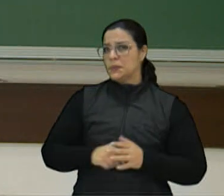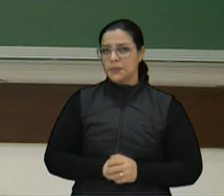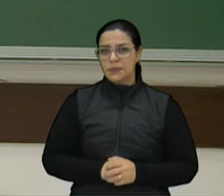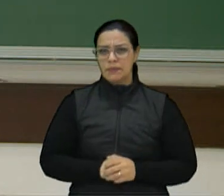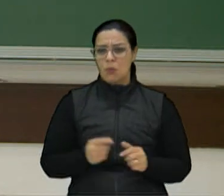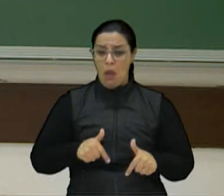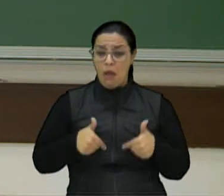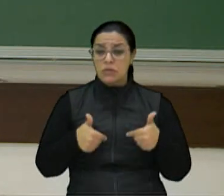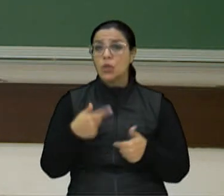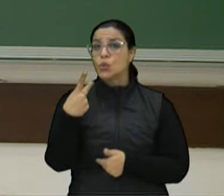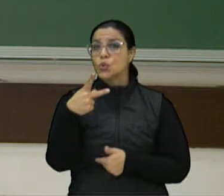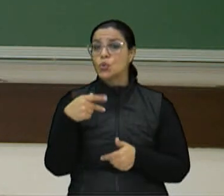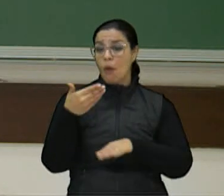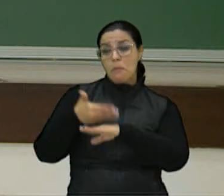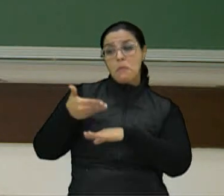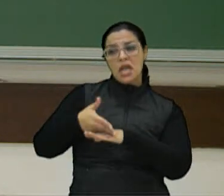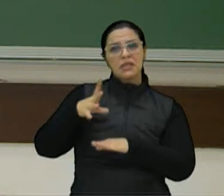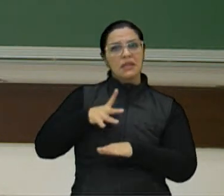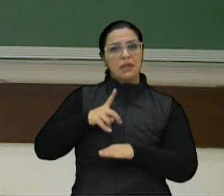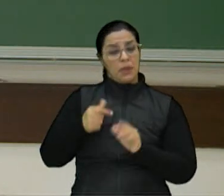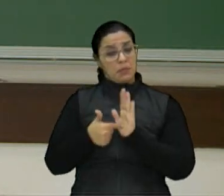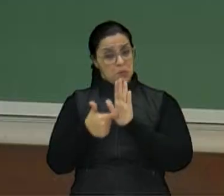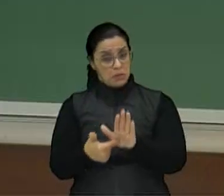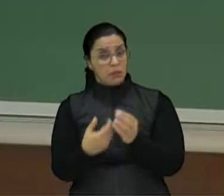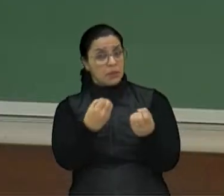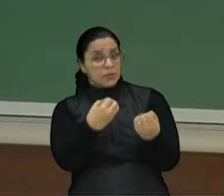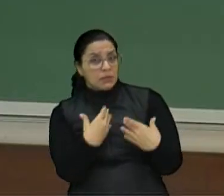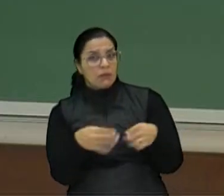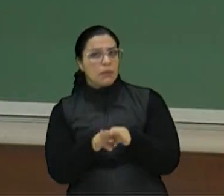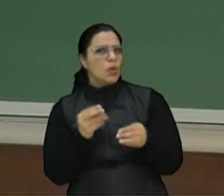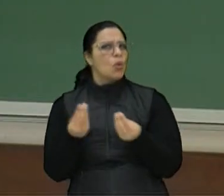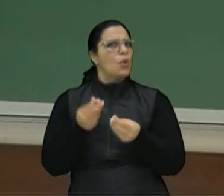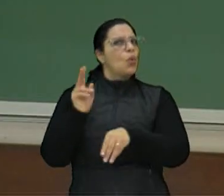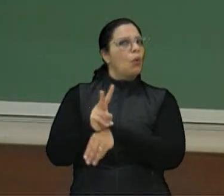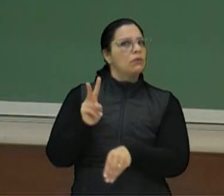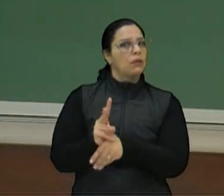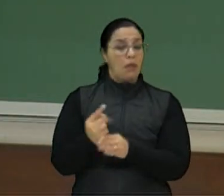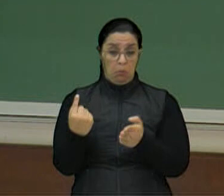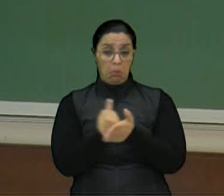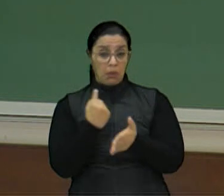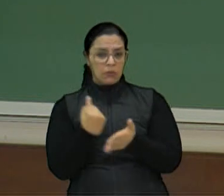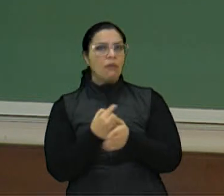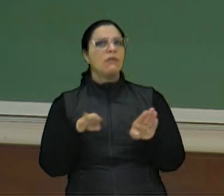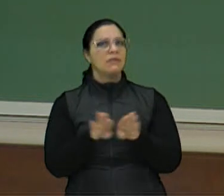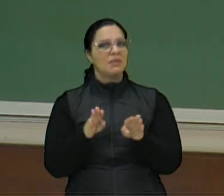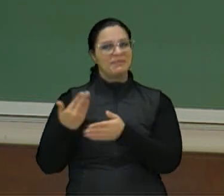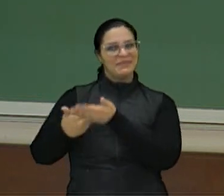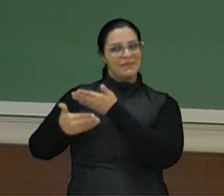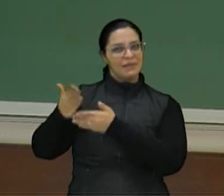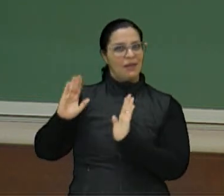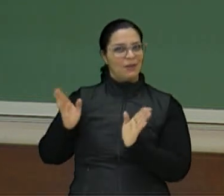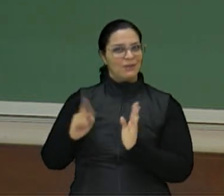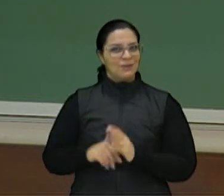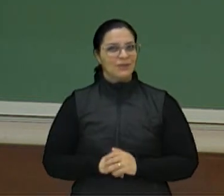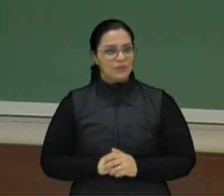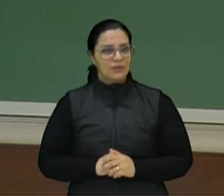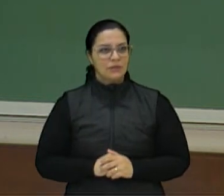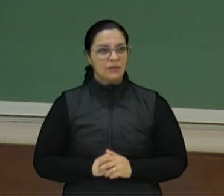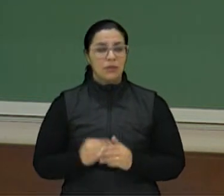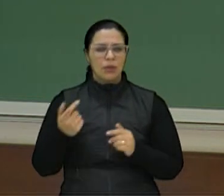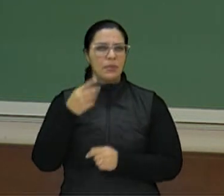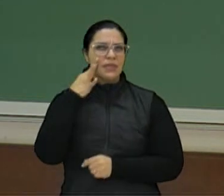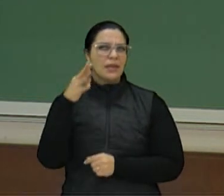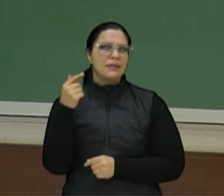Que atitudes práticas você tem? Eu me perguntava isso quando eu